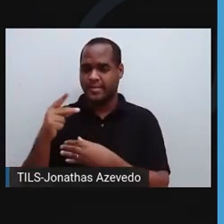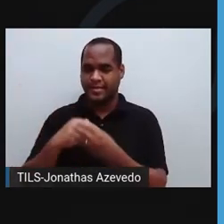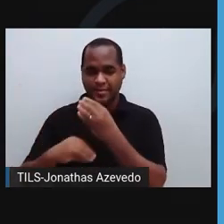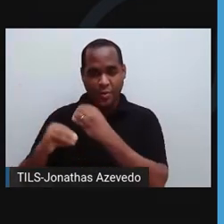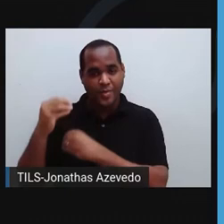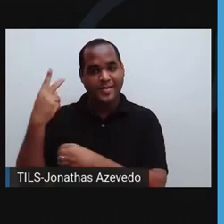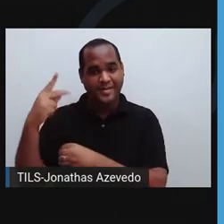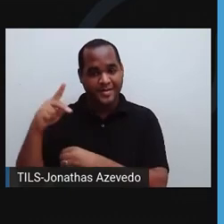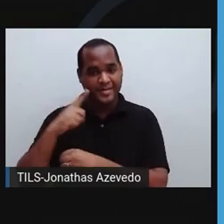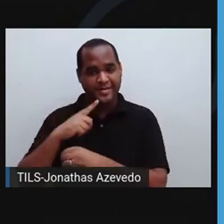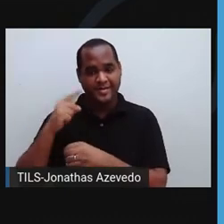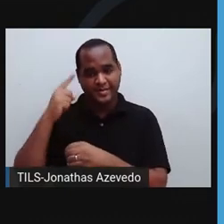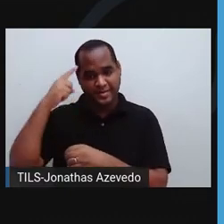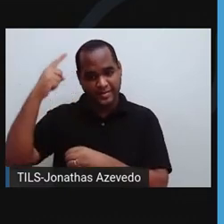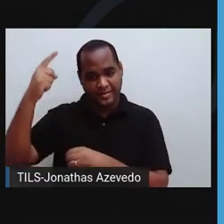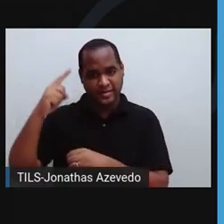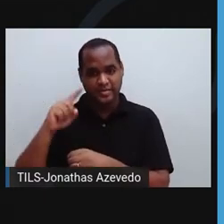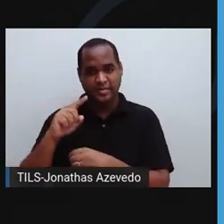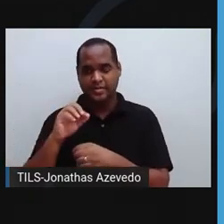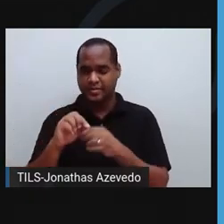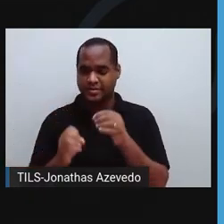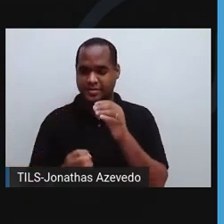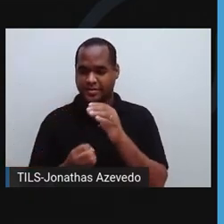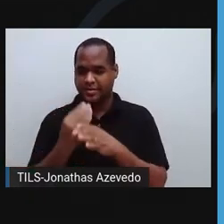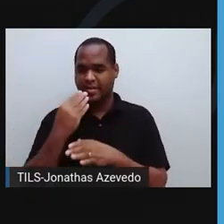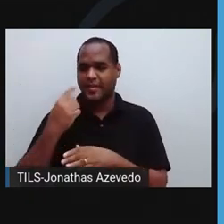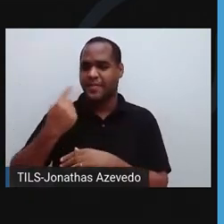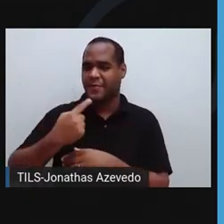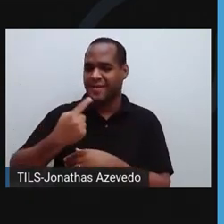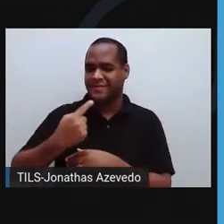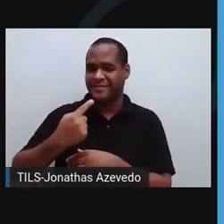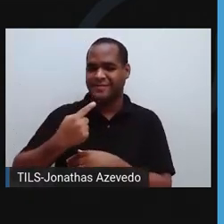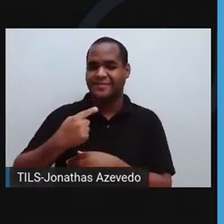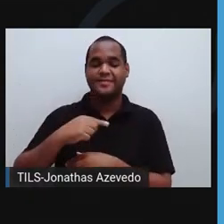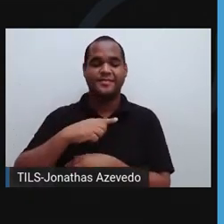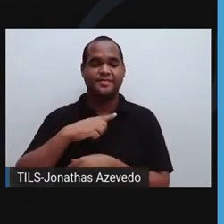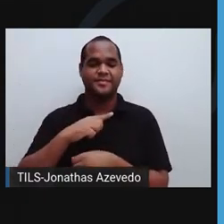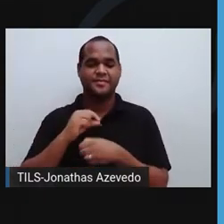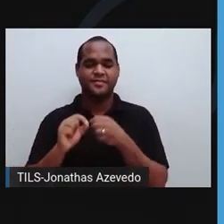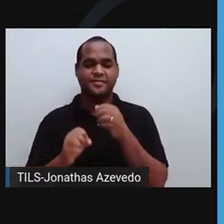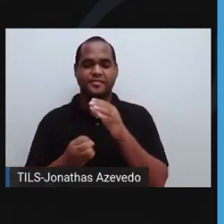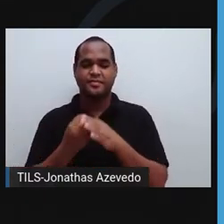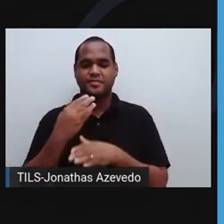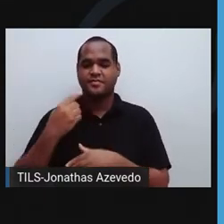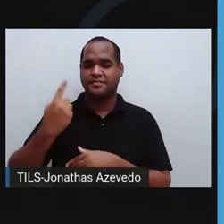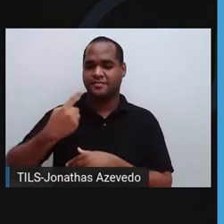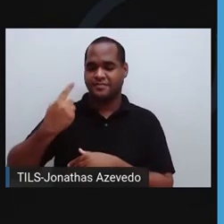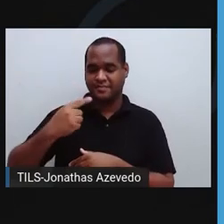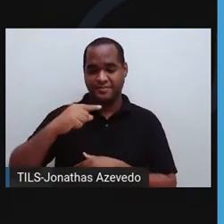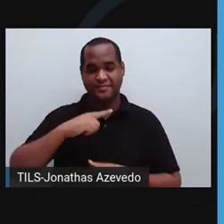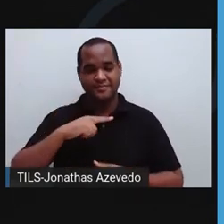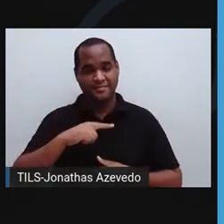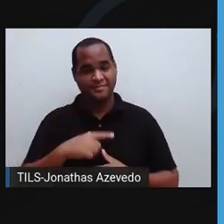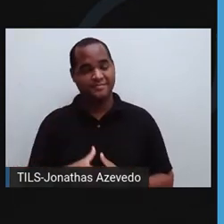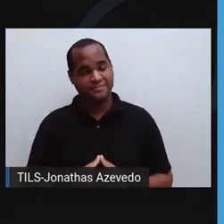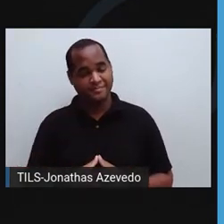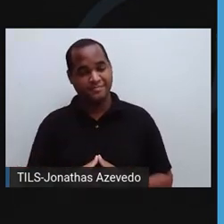produtor, eu chamo de consumidor primário ou consumidor de primeira ordem.